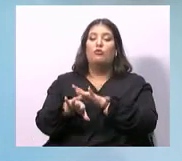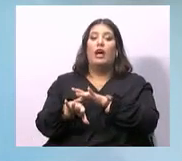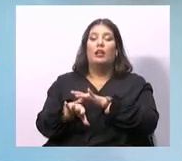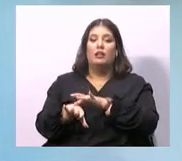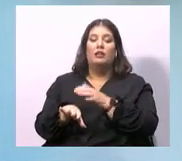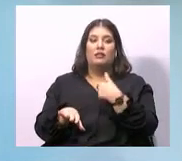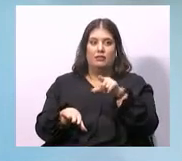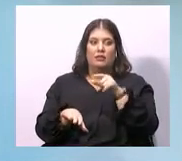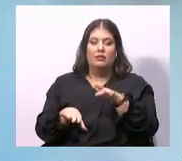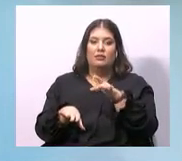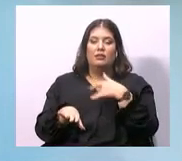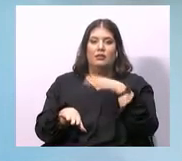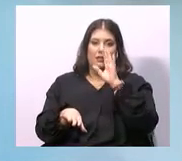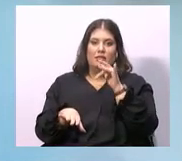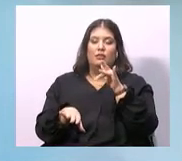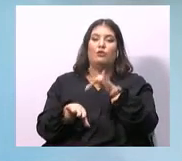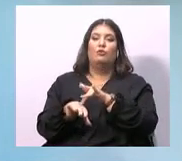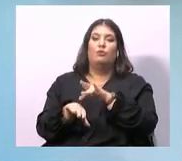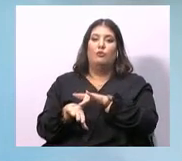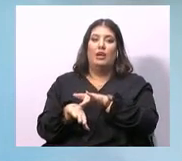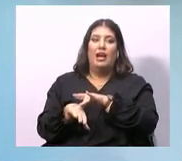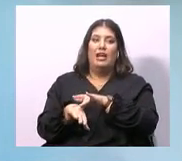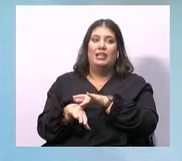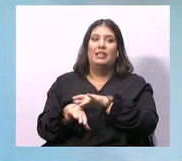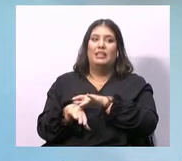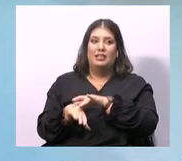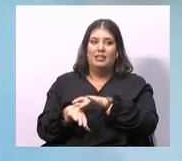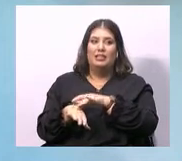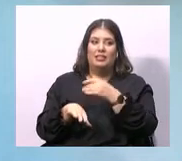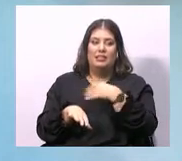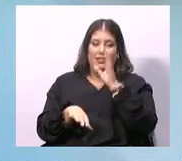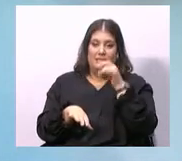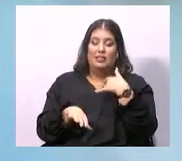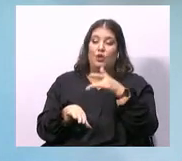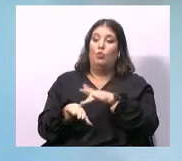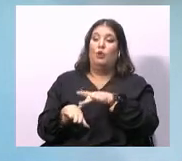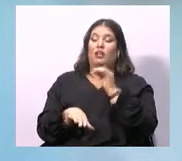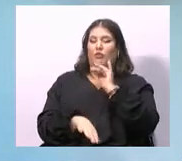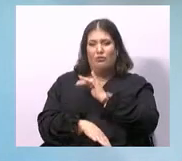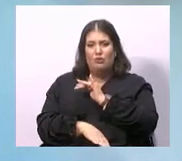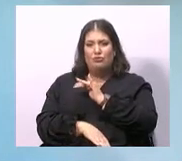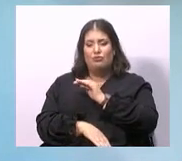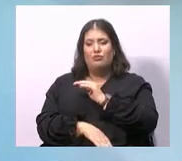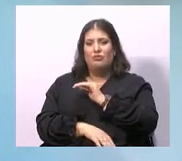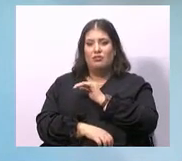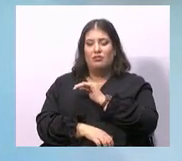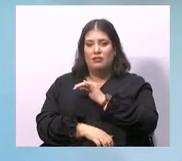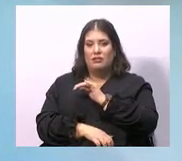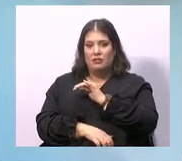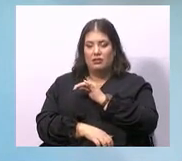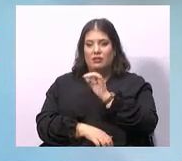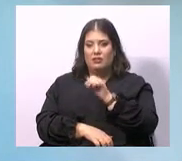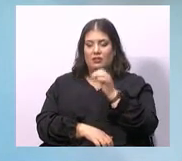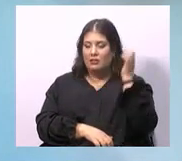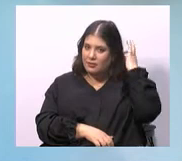eles emanam calor. Eu sempre a arder. Mas, Exatamente. Exemplo, Mas se tocar neles, são frios, correto, Sr. Manuel? Pois,